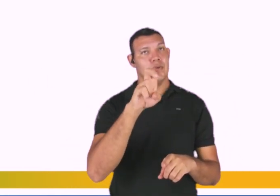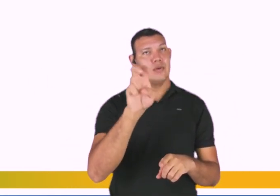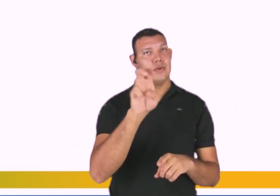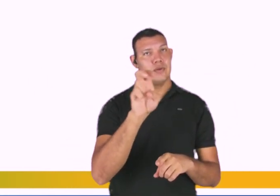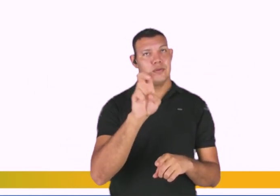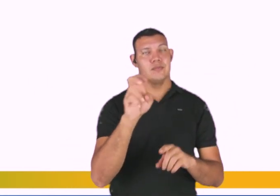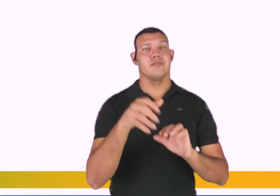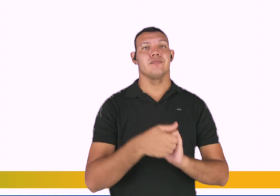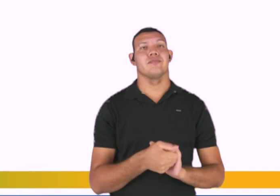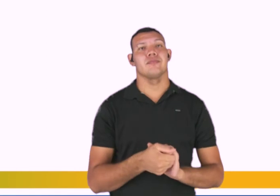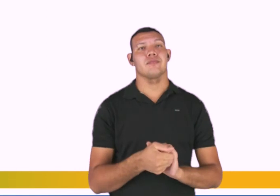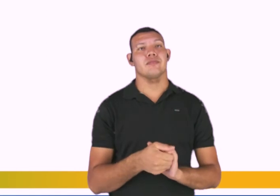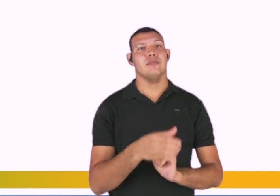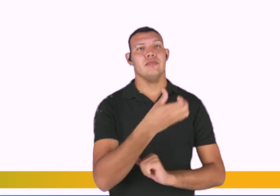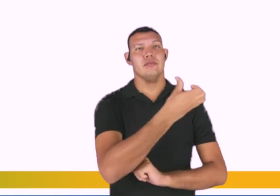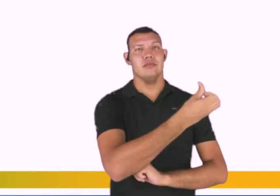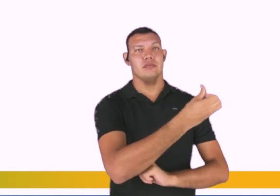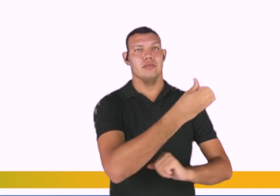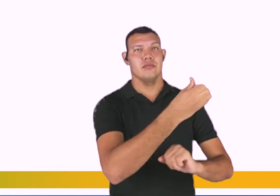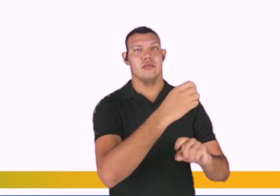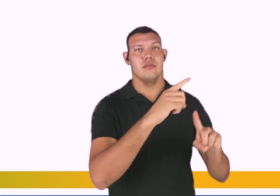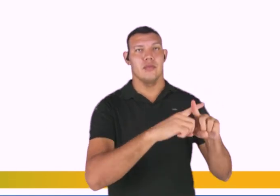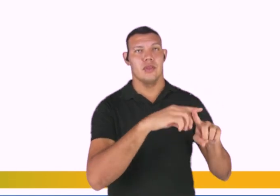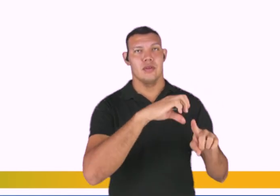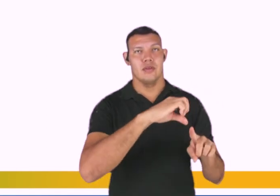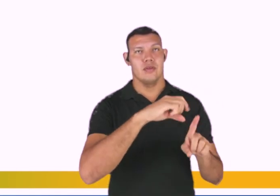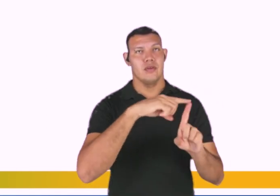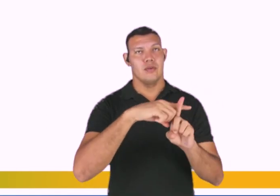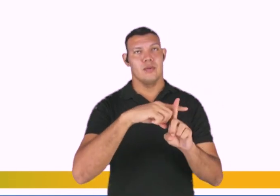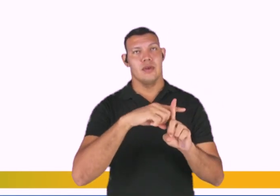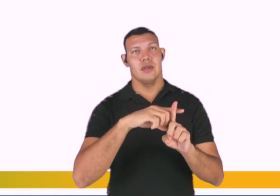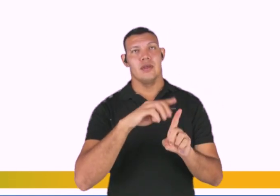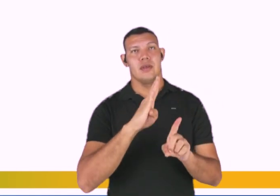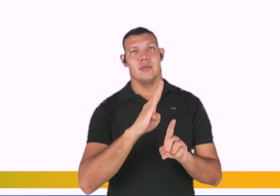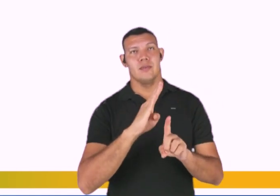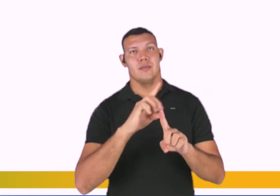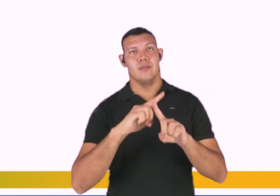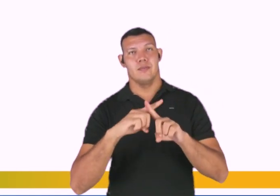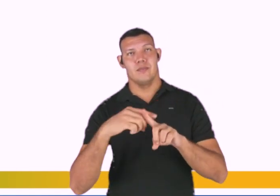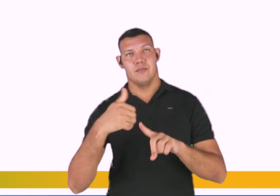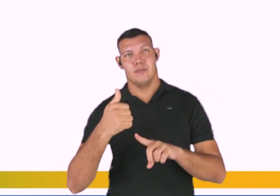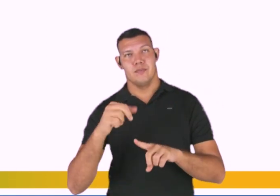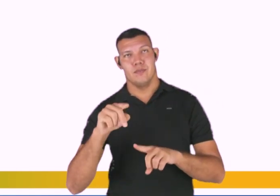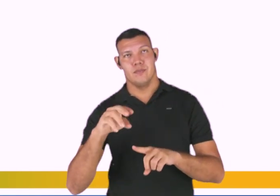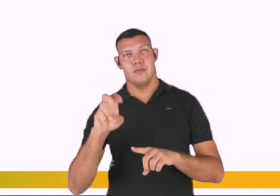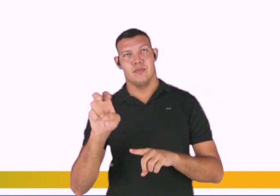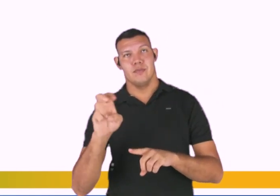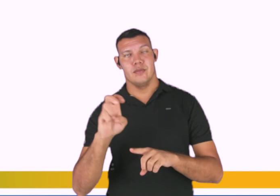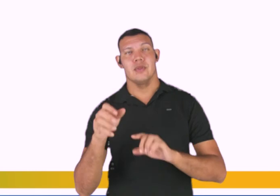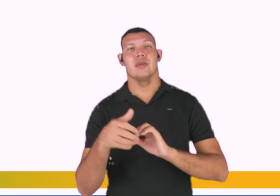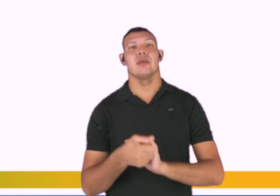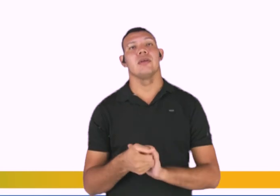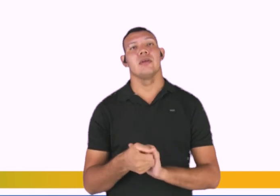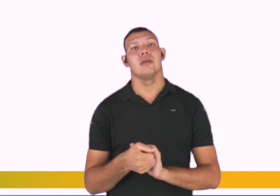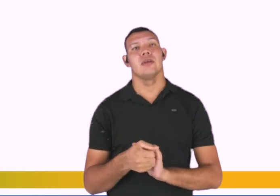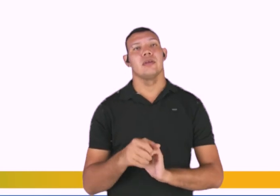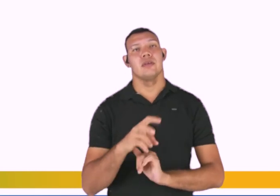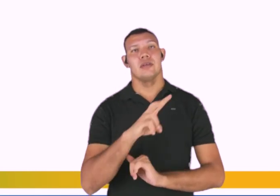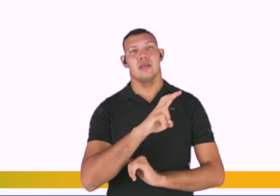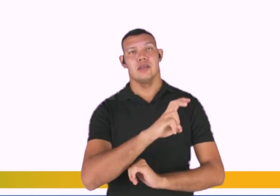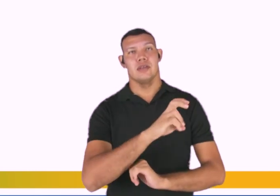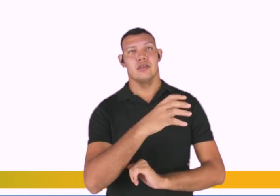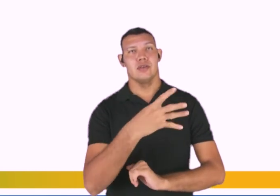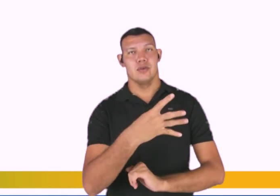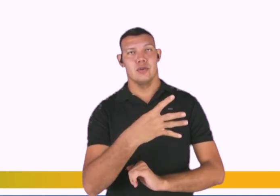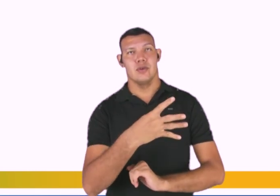aí percebam que nós temos o valor já de x e de y. Com isso, nós vamos substituir esses valores de